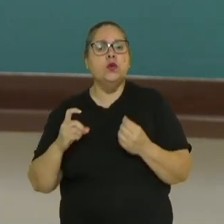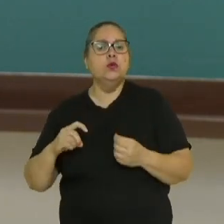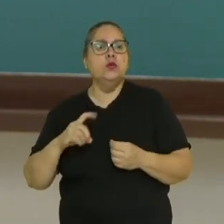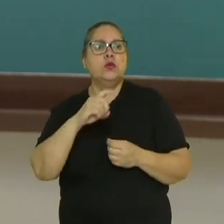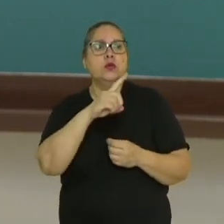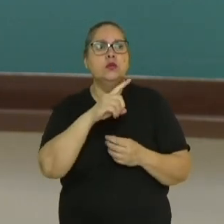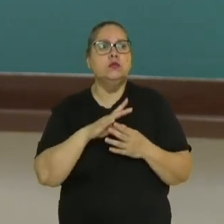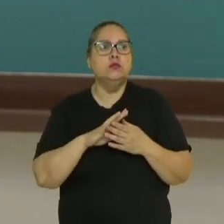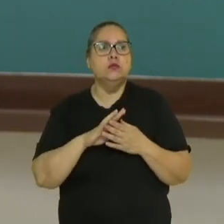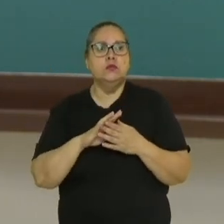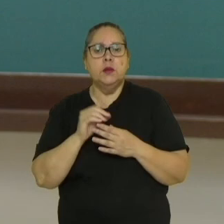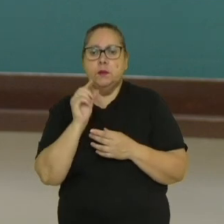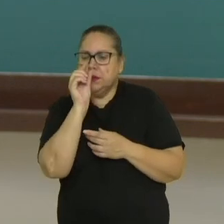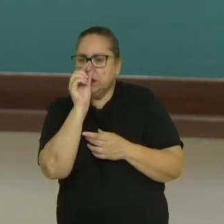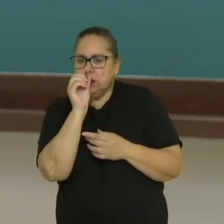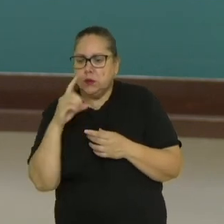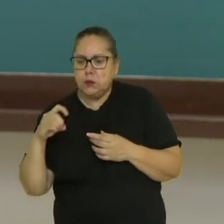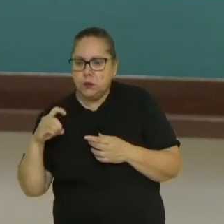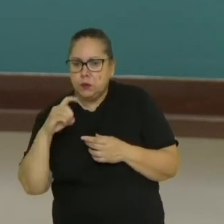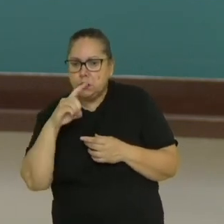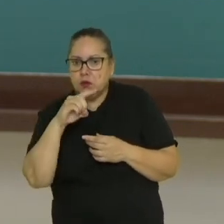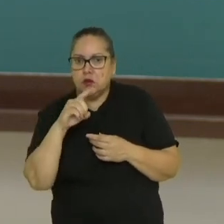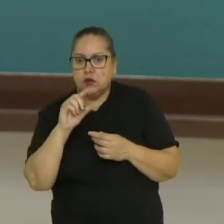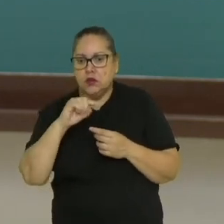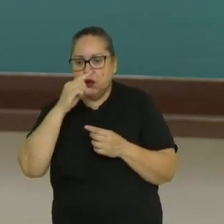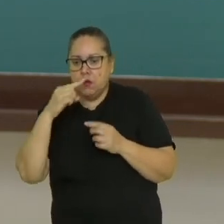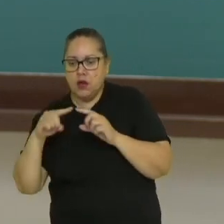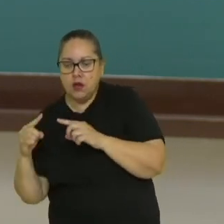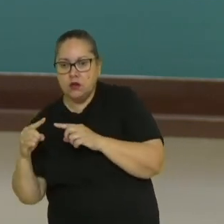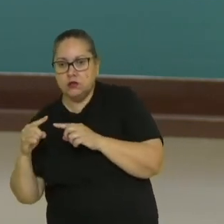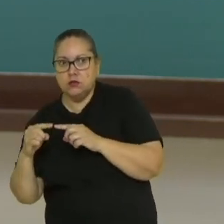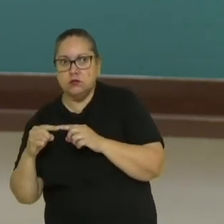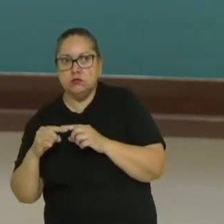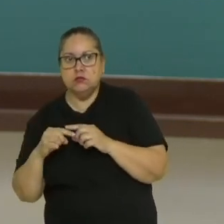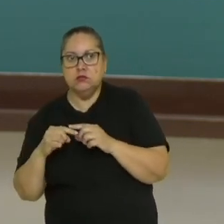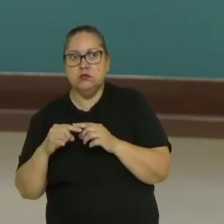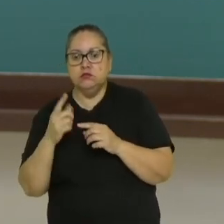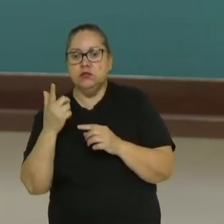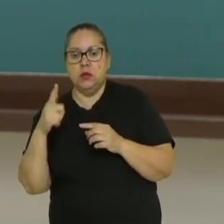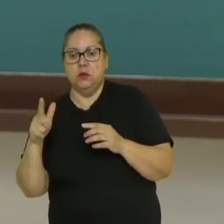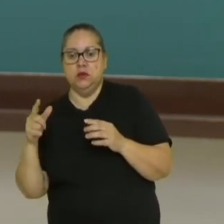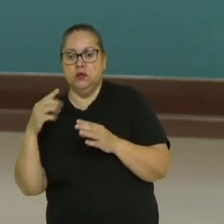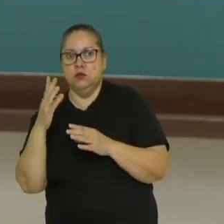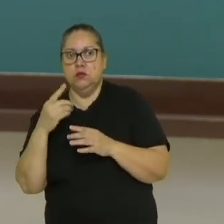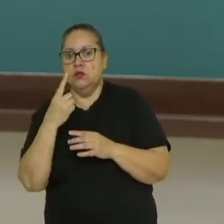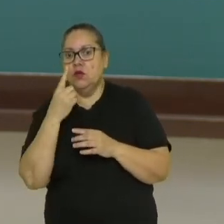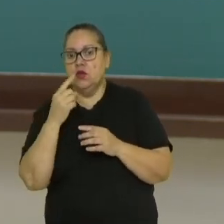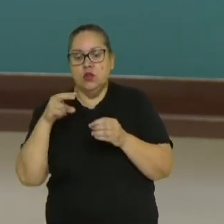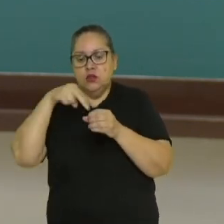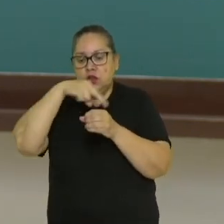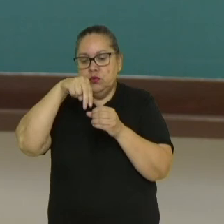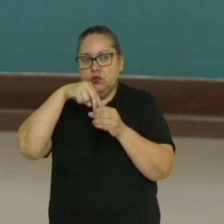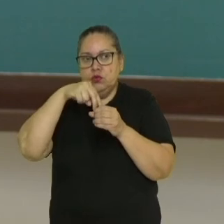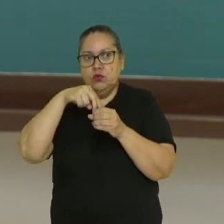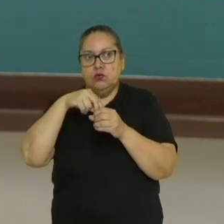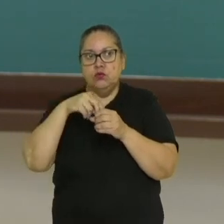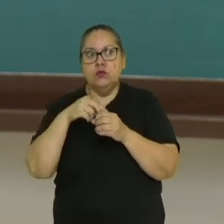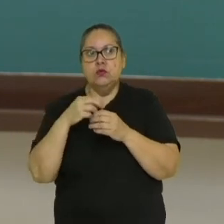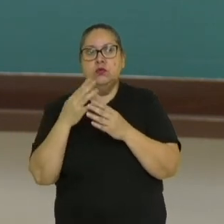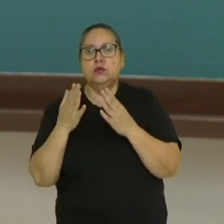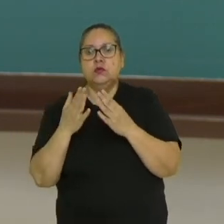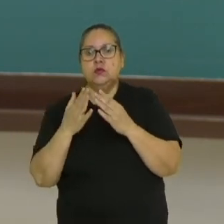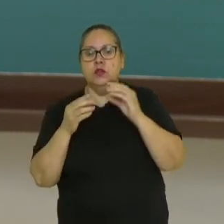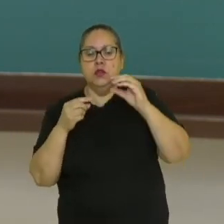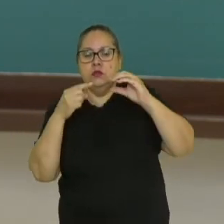Ele é bem pequenininho, tem uma cauda, ele não tem as outras organelas, ele só tem o núcleo e tem lá